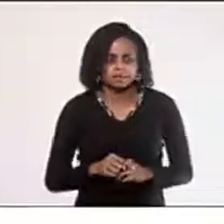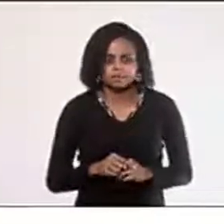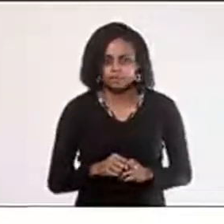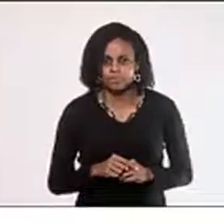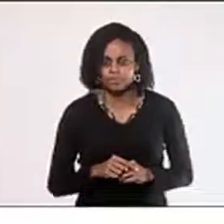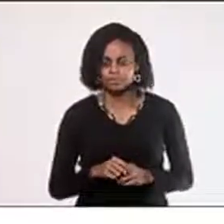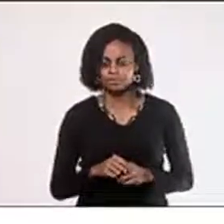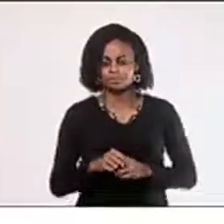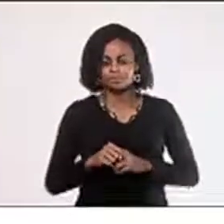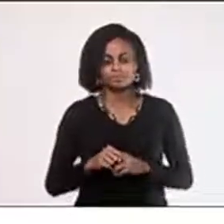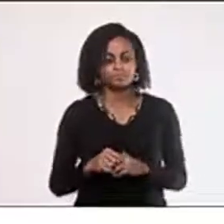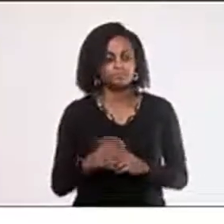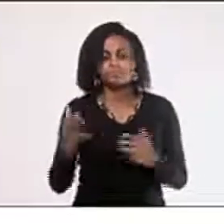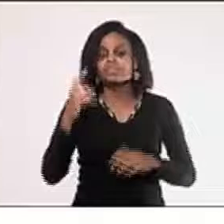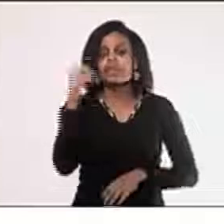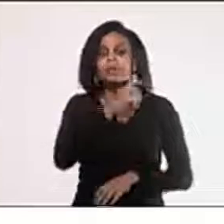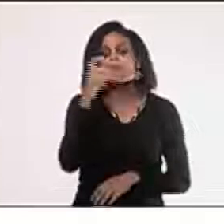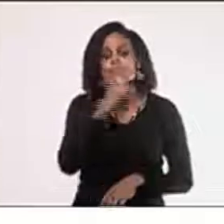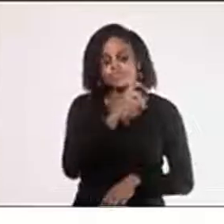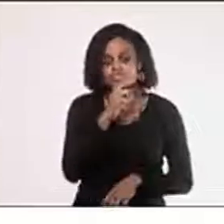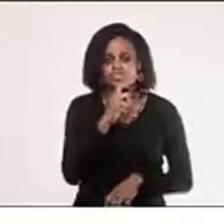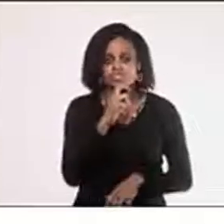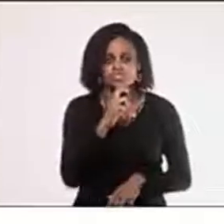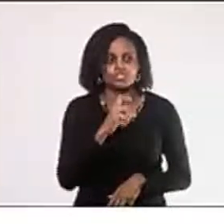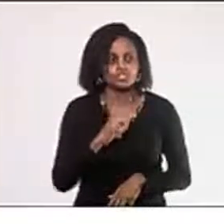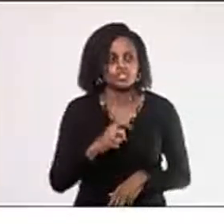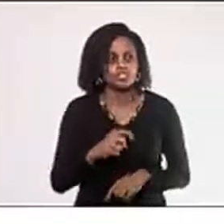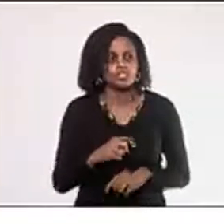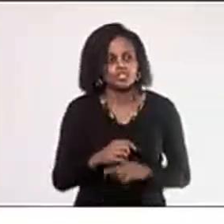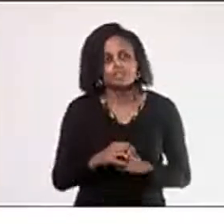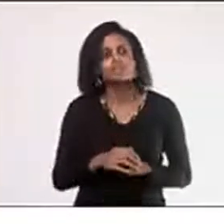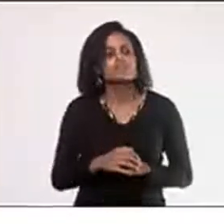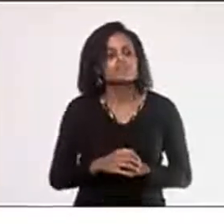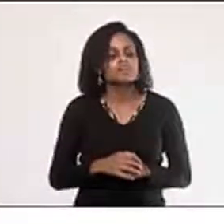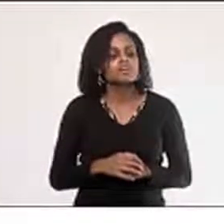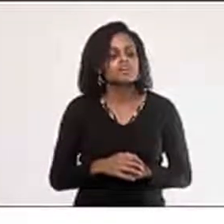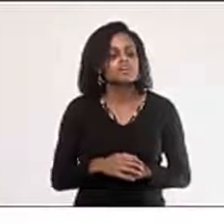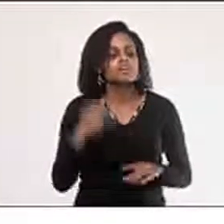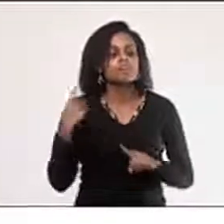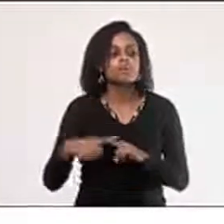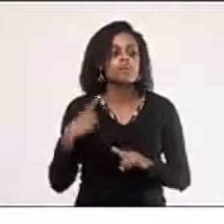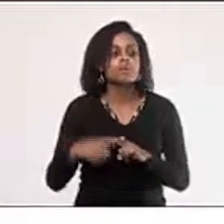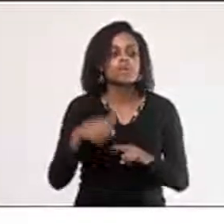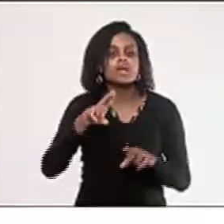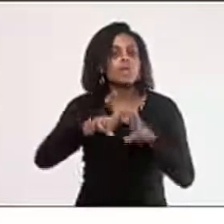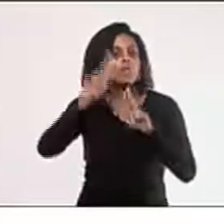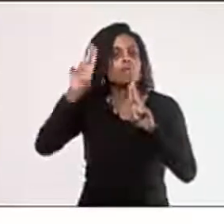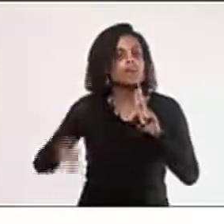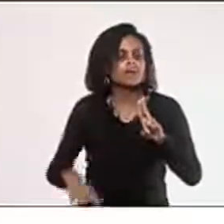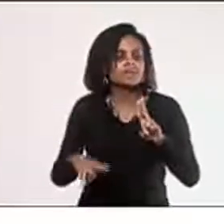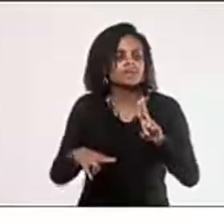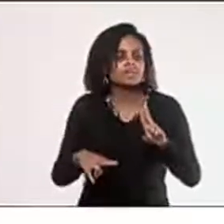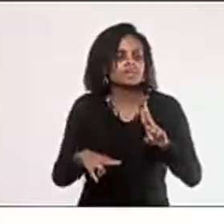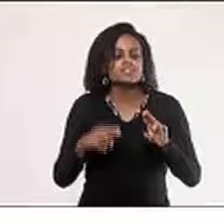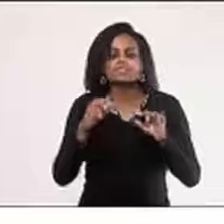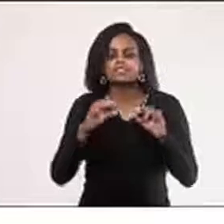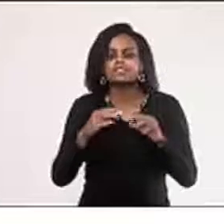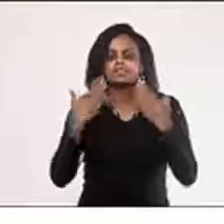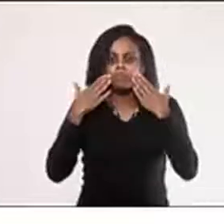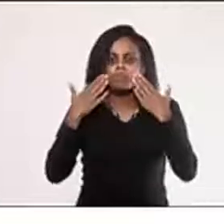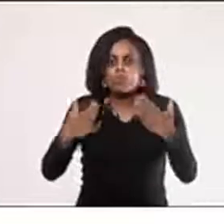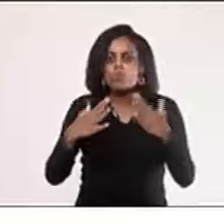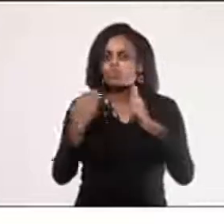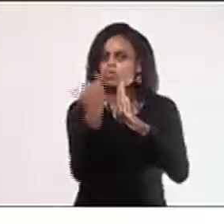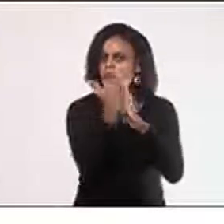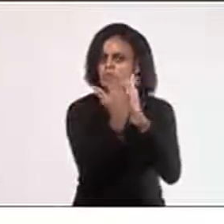Casa, ela mente sobre os fatos. Ela mente sobre os fatos porque a UERJ apresenta sua